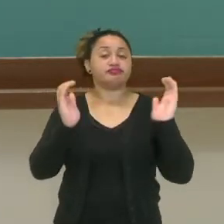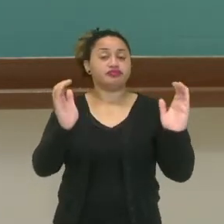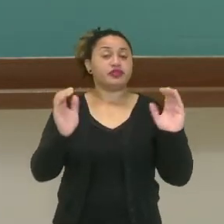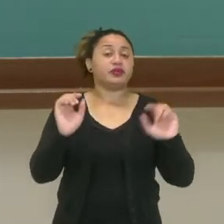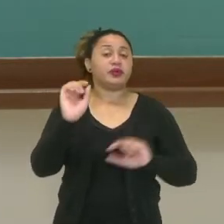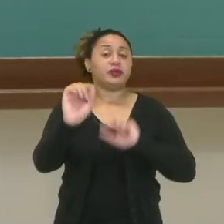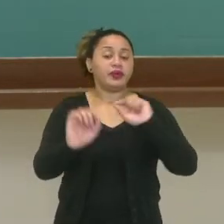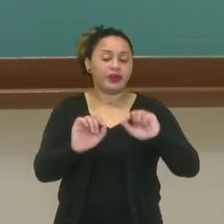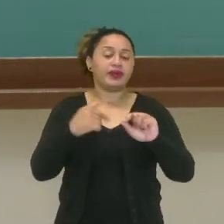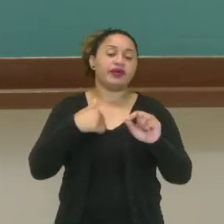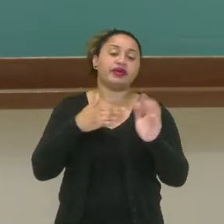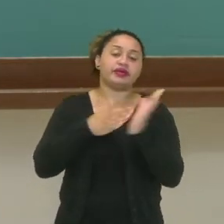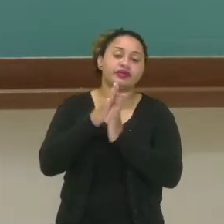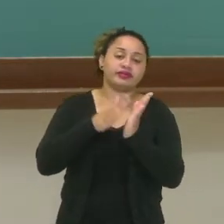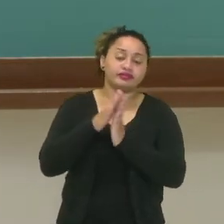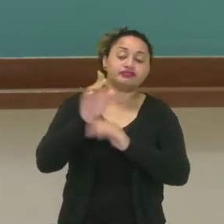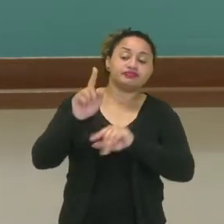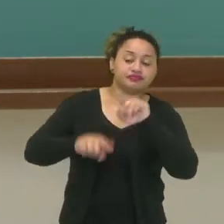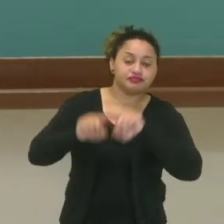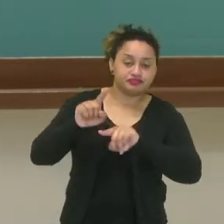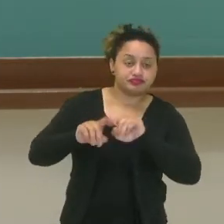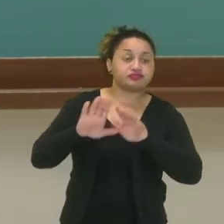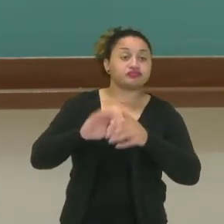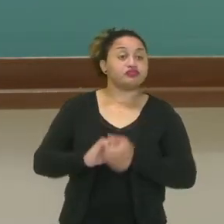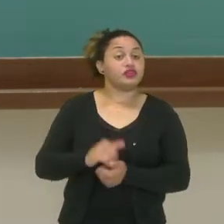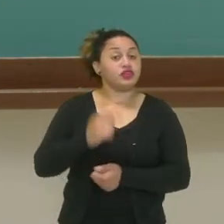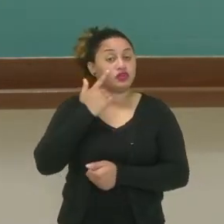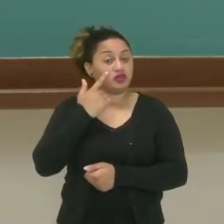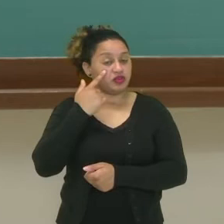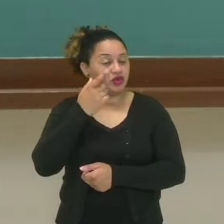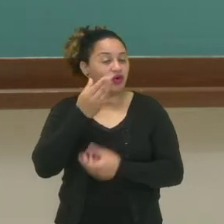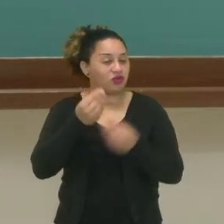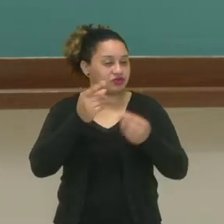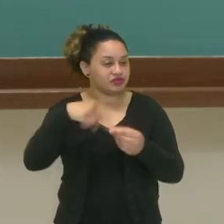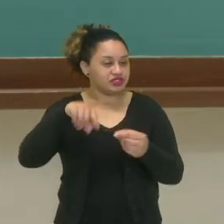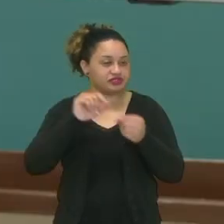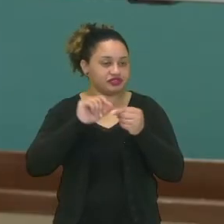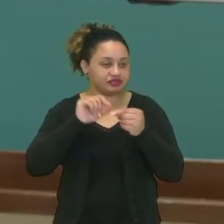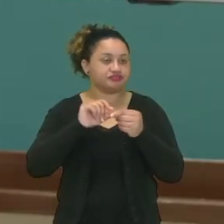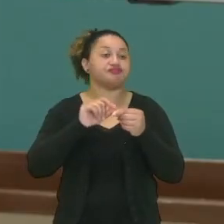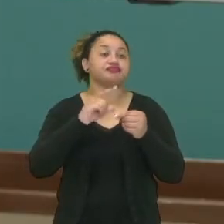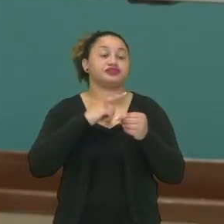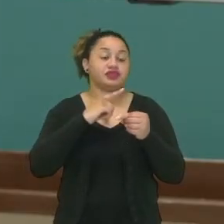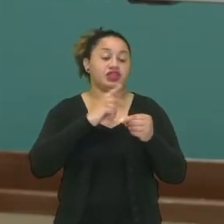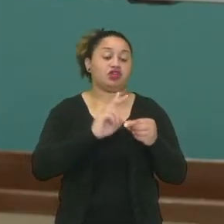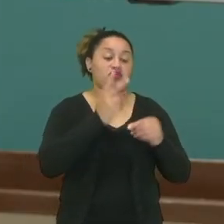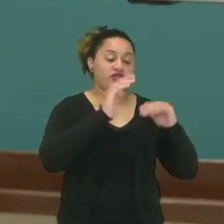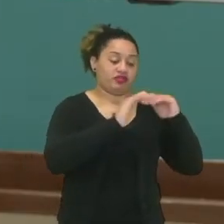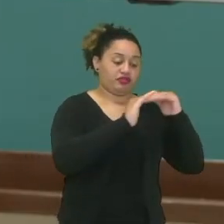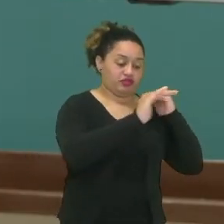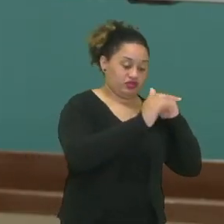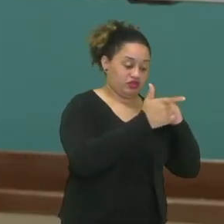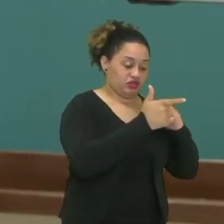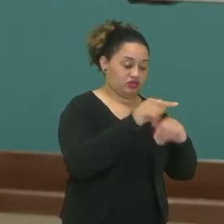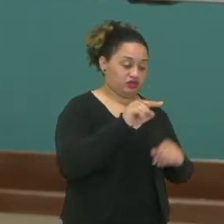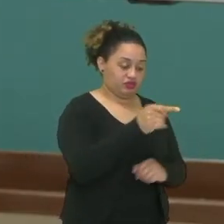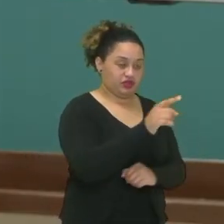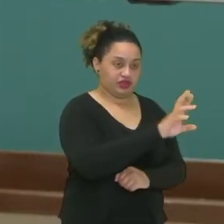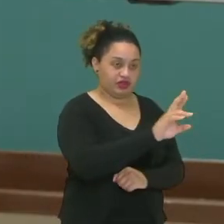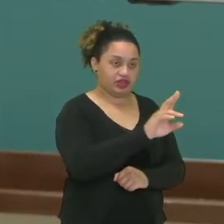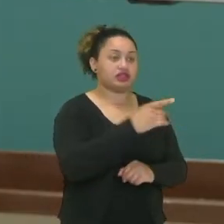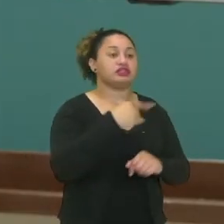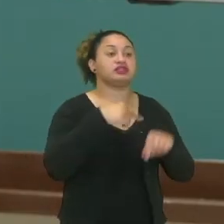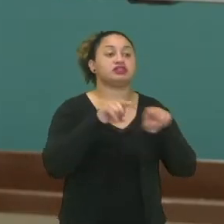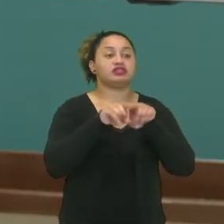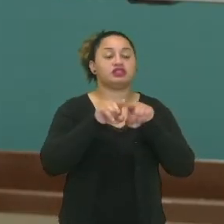caso do custo de uma mercadoria. Então vamos ver o que vocês produziram? Então nós tínhamos um custo fixo de R$ 2.000 e tínhamos